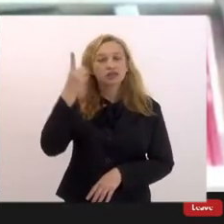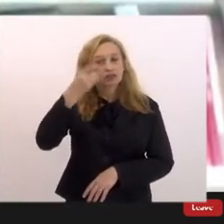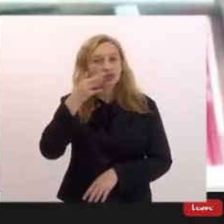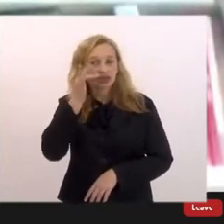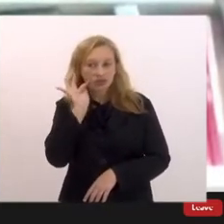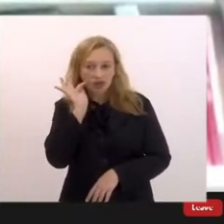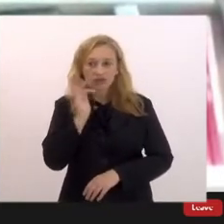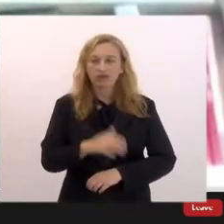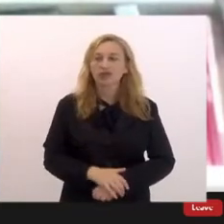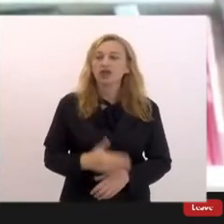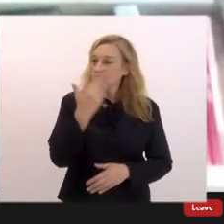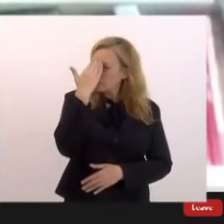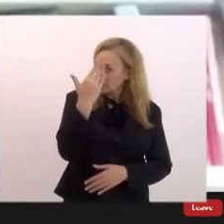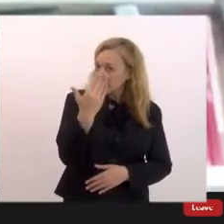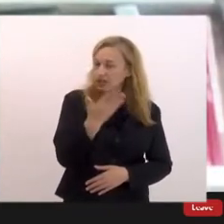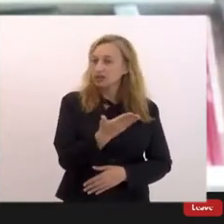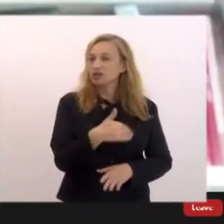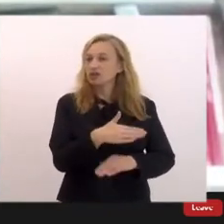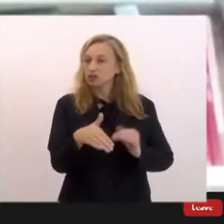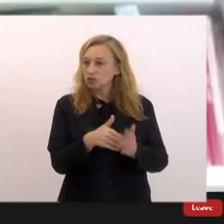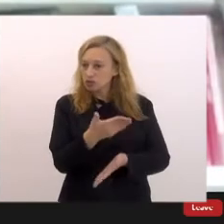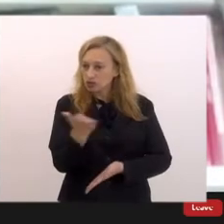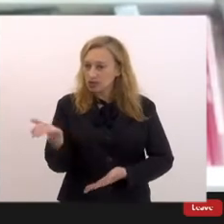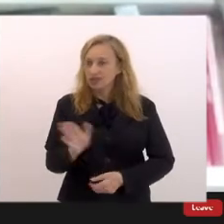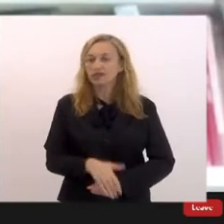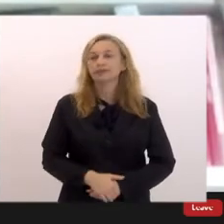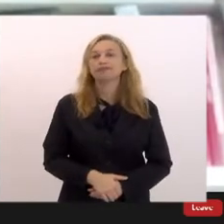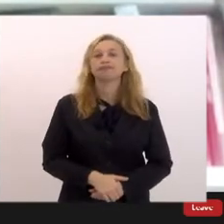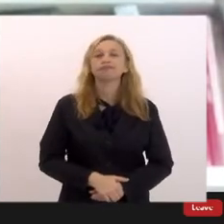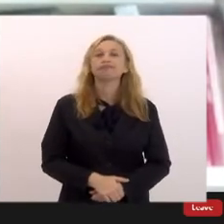Flávio. Obrigado a todos e a todas.